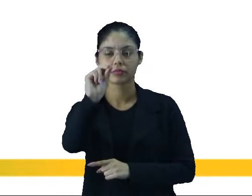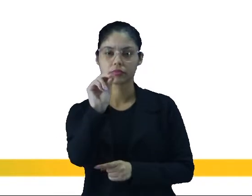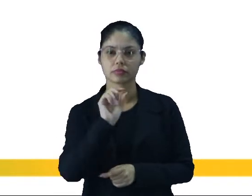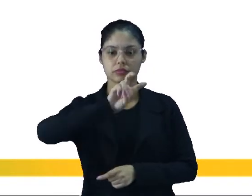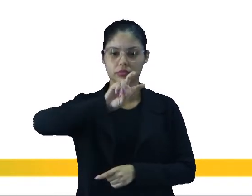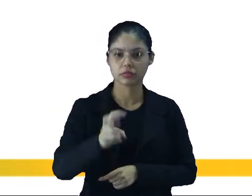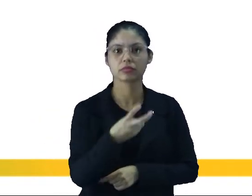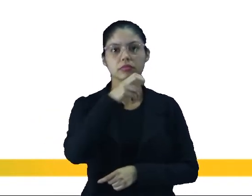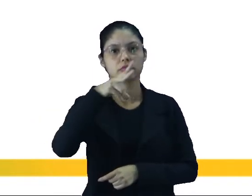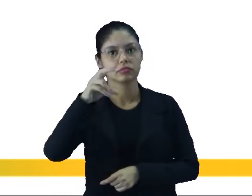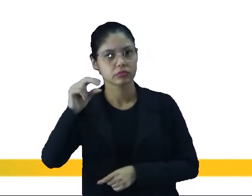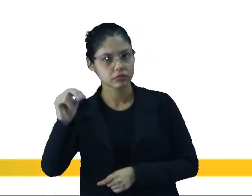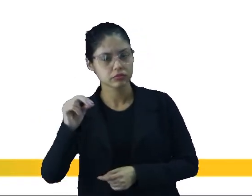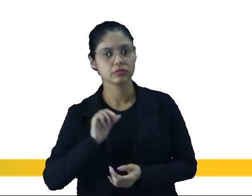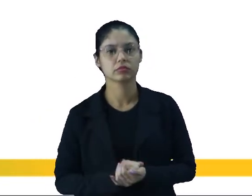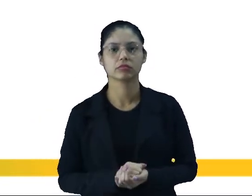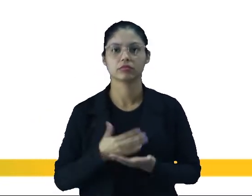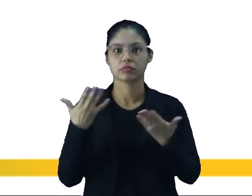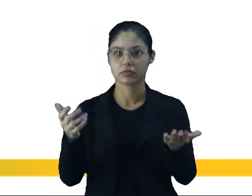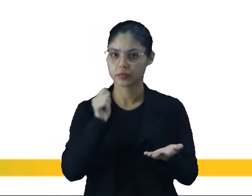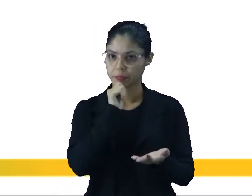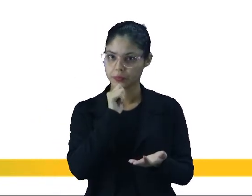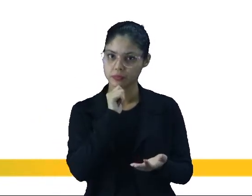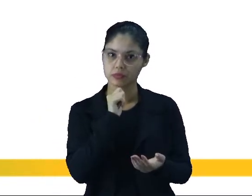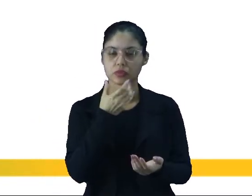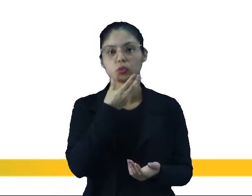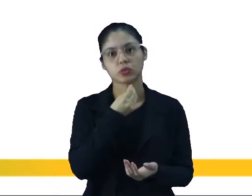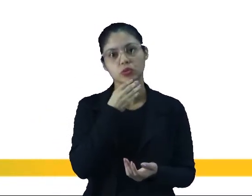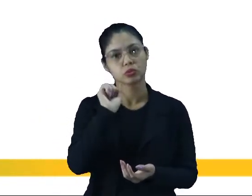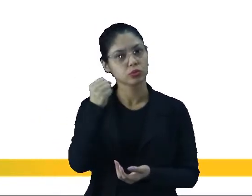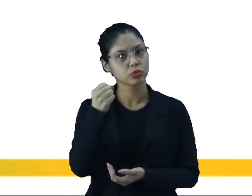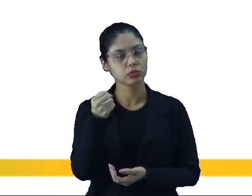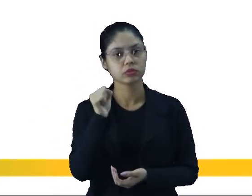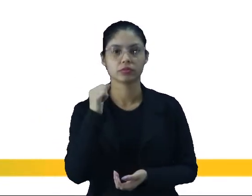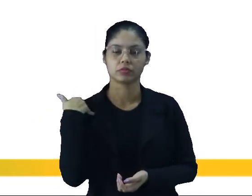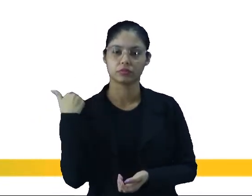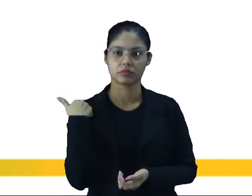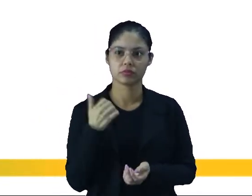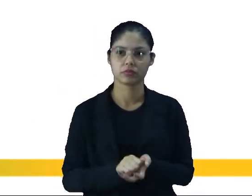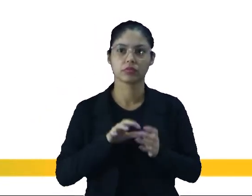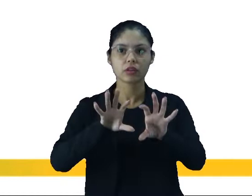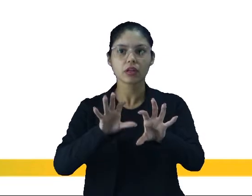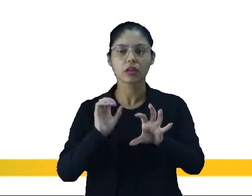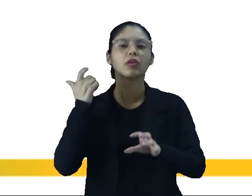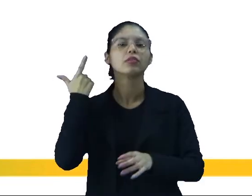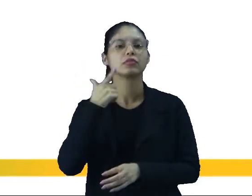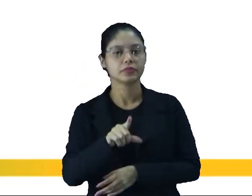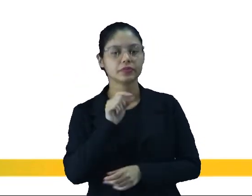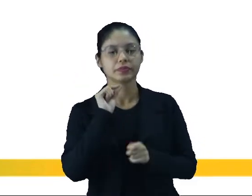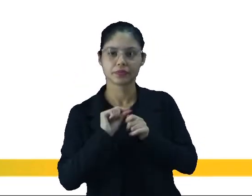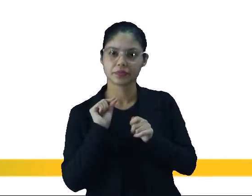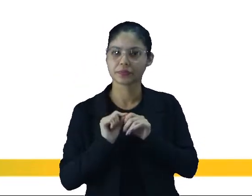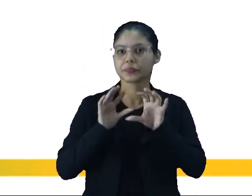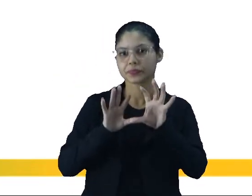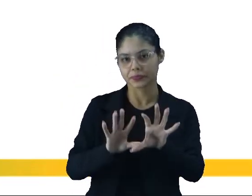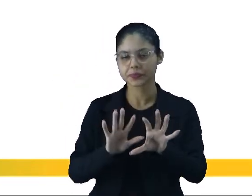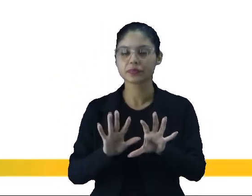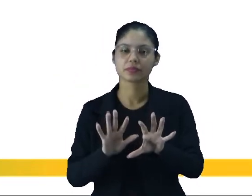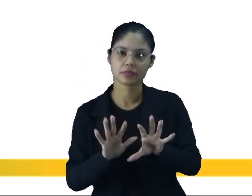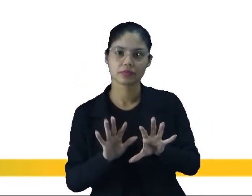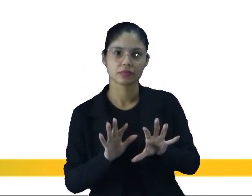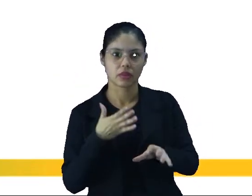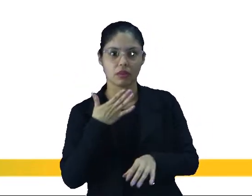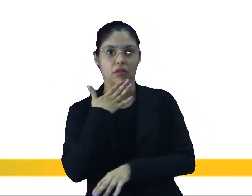dar 5.050. Essa soma foi feita por um menino de 8 anos que deduziu essa fórmula, tá? E isso